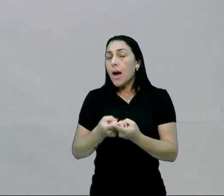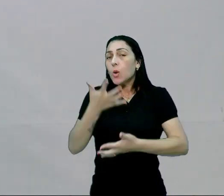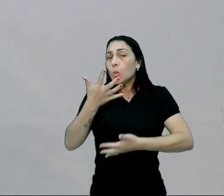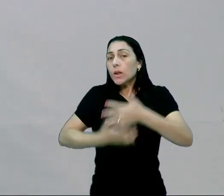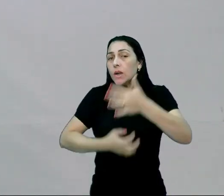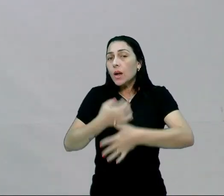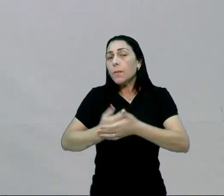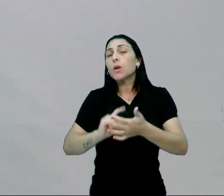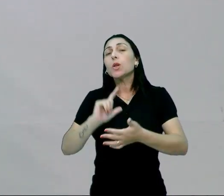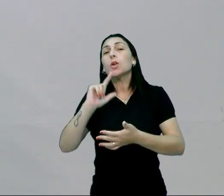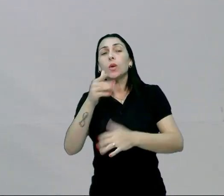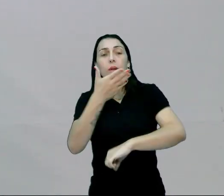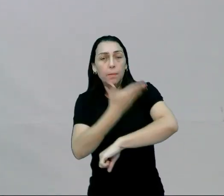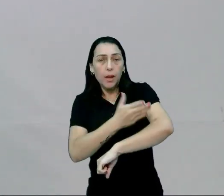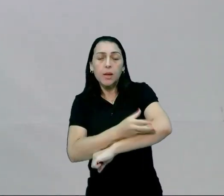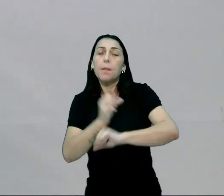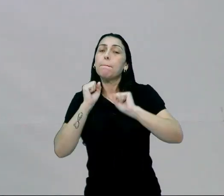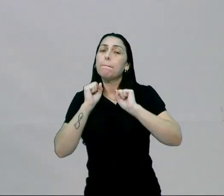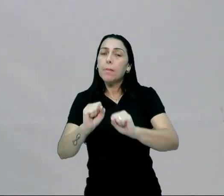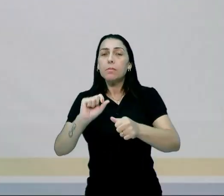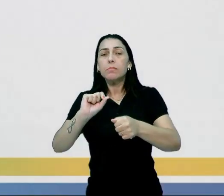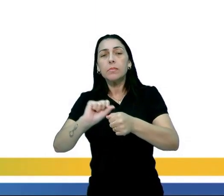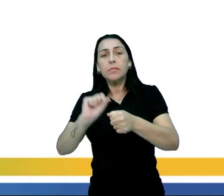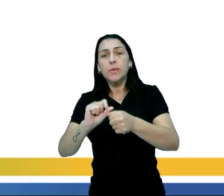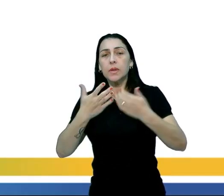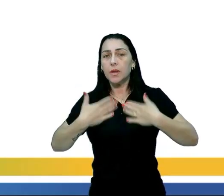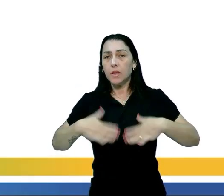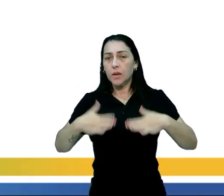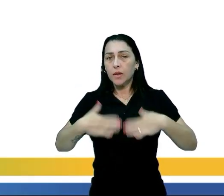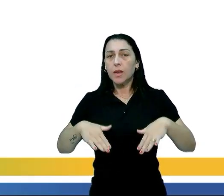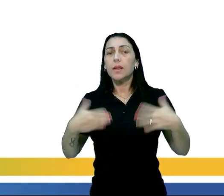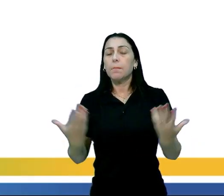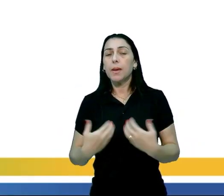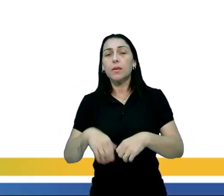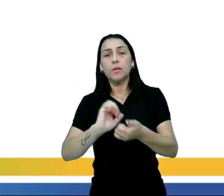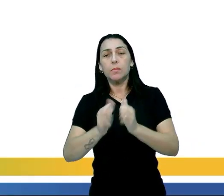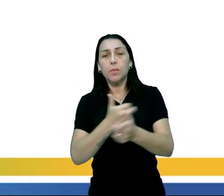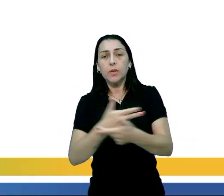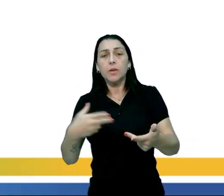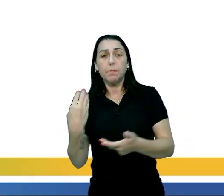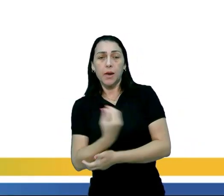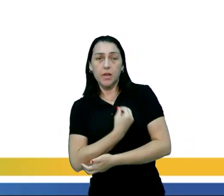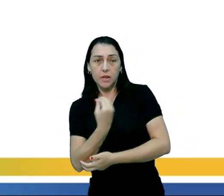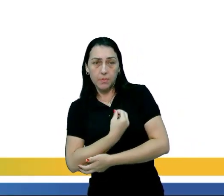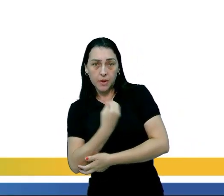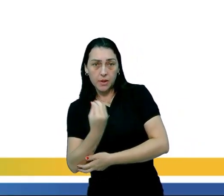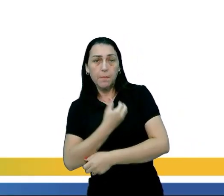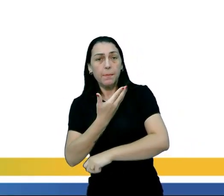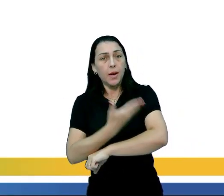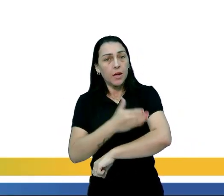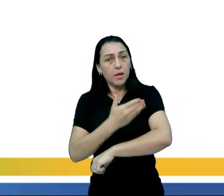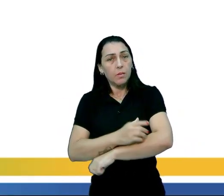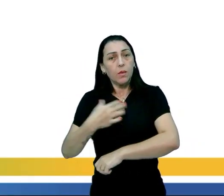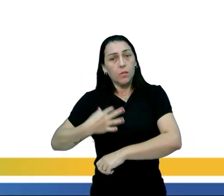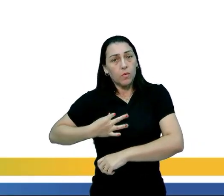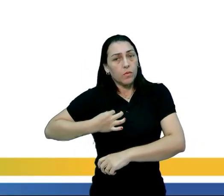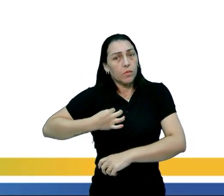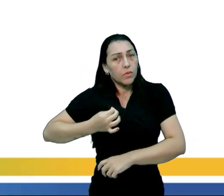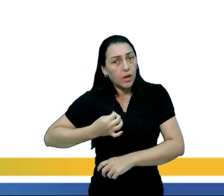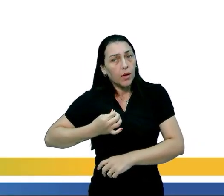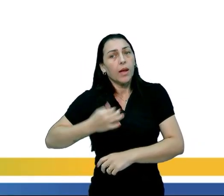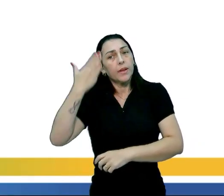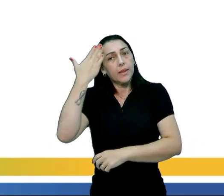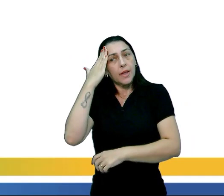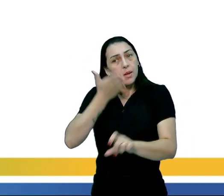outras práticas esportivas possam ser desenvolvidas, tranquilo? Compreendido isso, a gente também tem o esporte de participação, que é praticado de modo